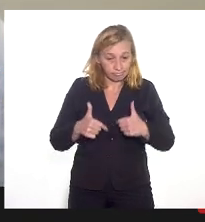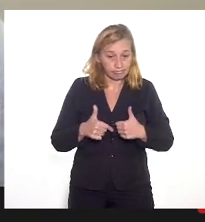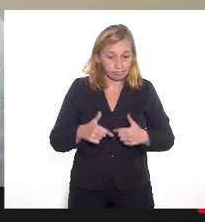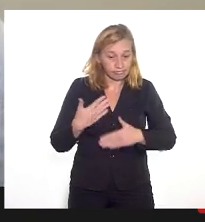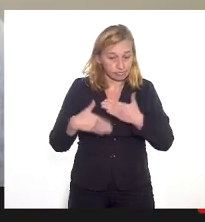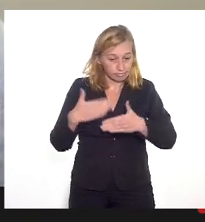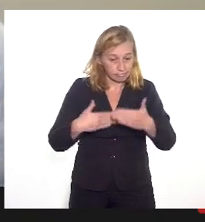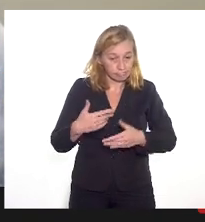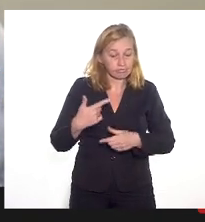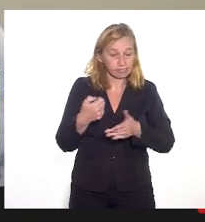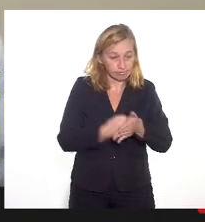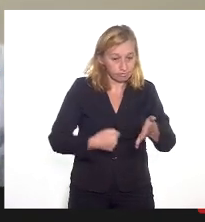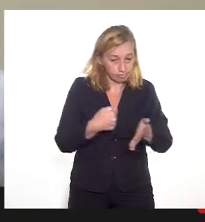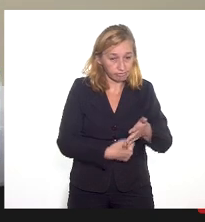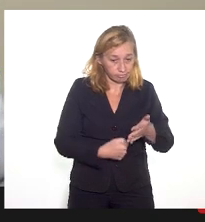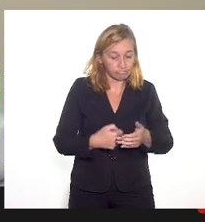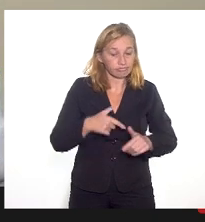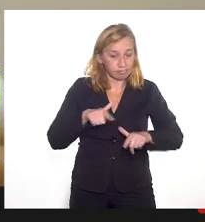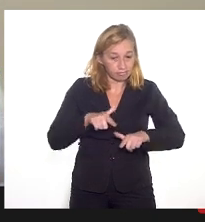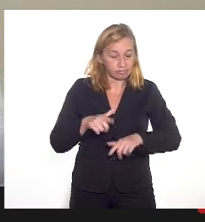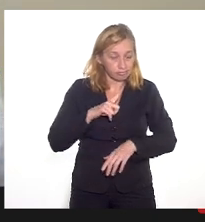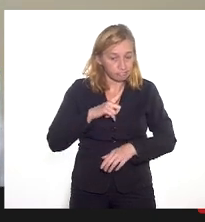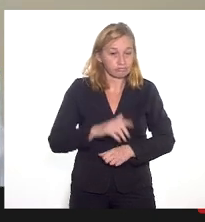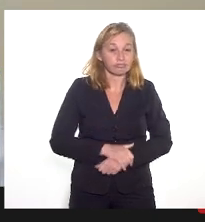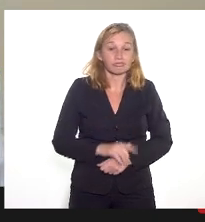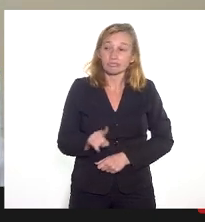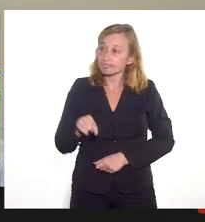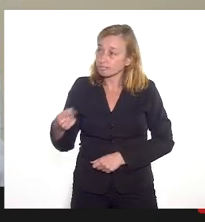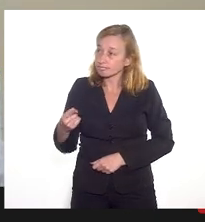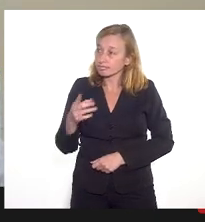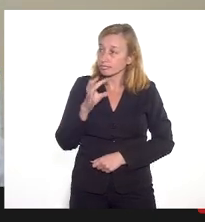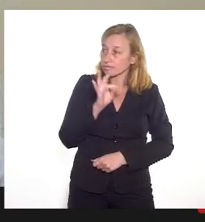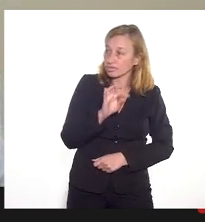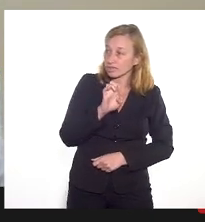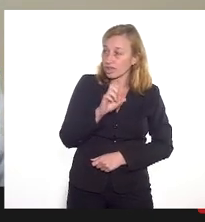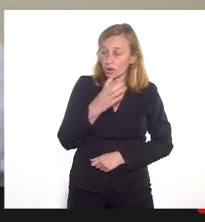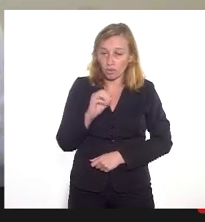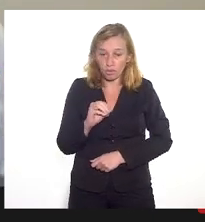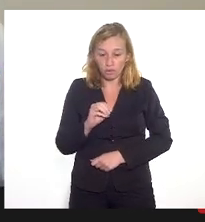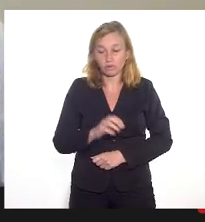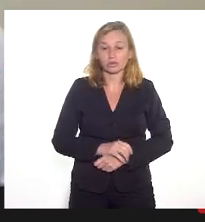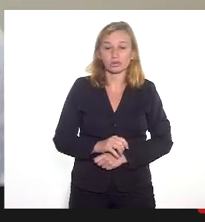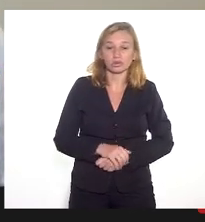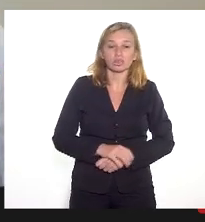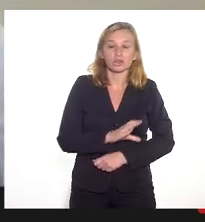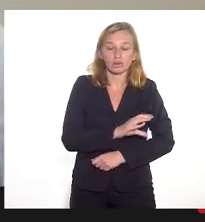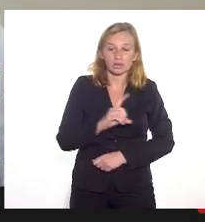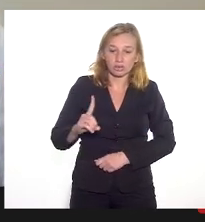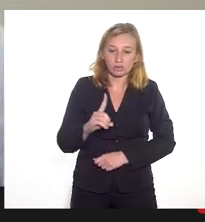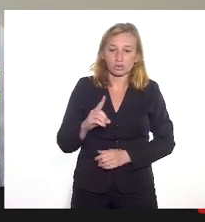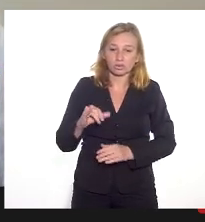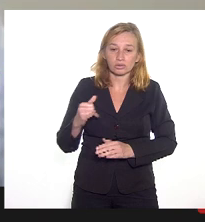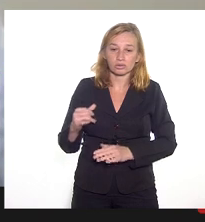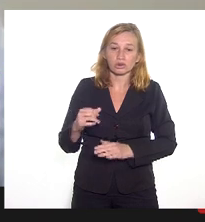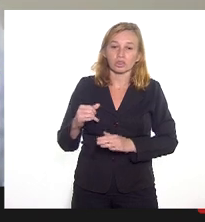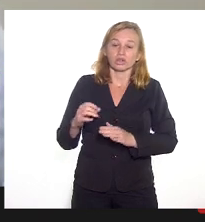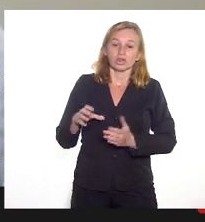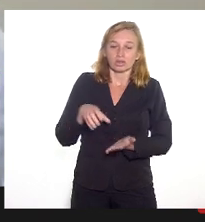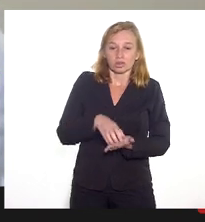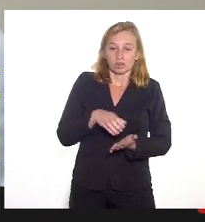das lutas que esta frente irá travar. Na sequência, Teófilo Rodrigues, cientista político, coordenador do Centro de Estudos de Mídia Alternativa Barão de